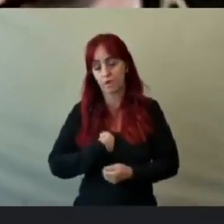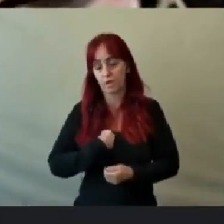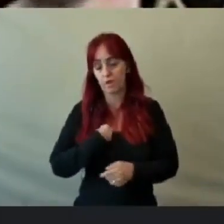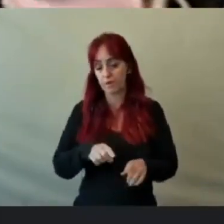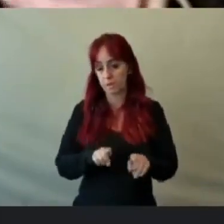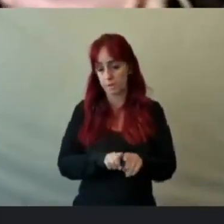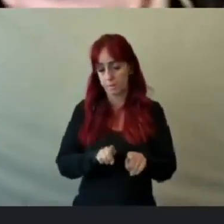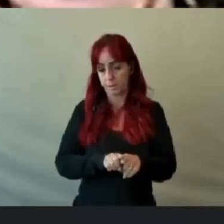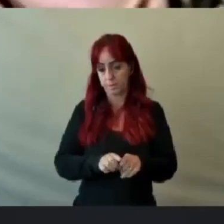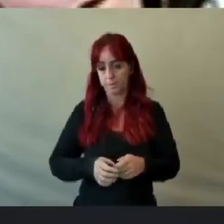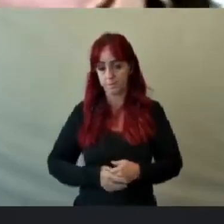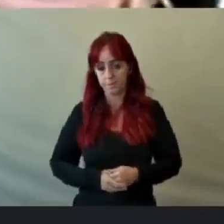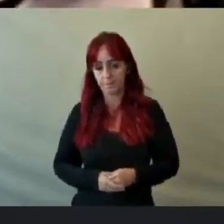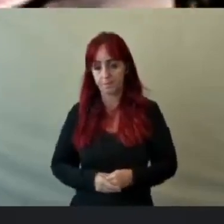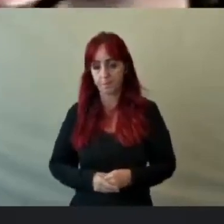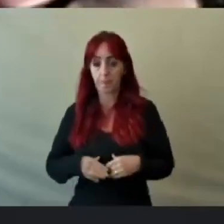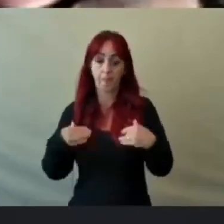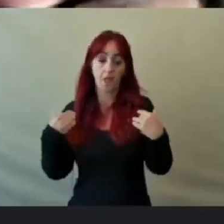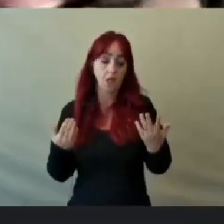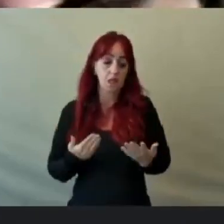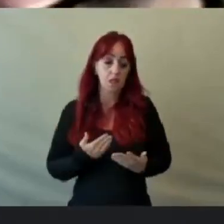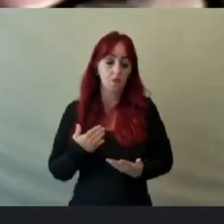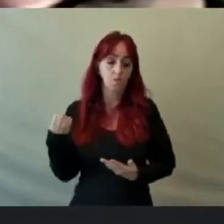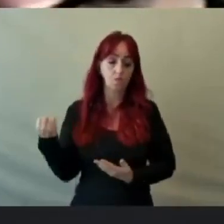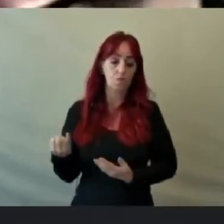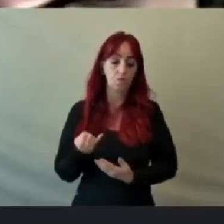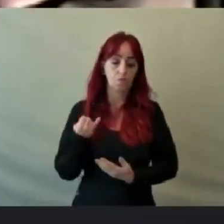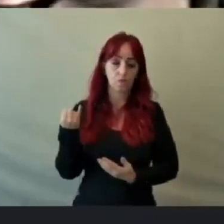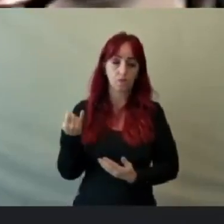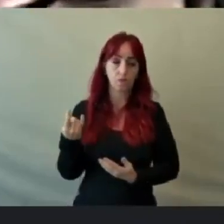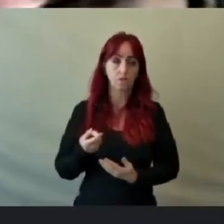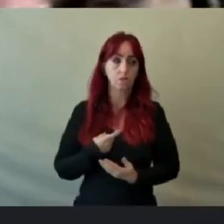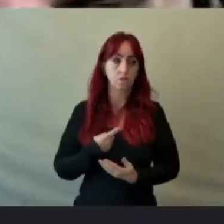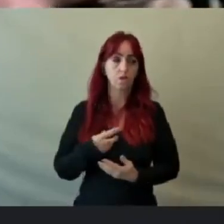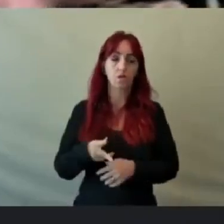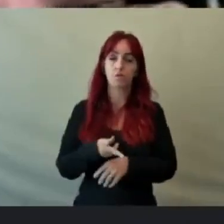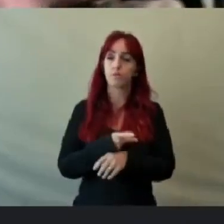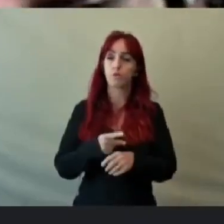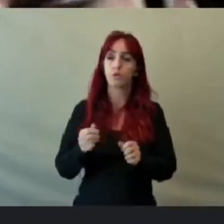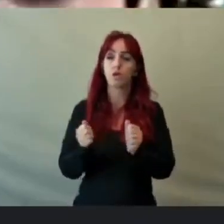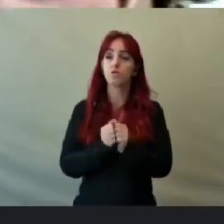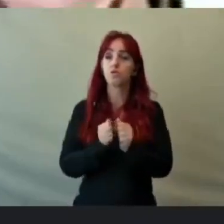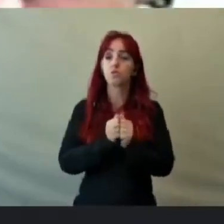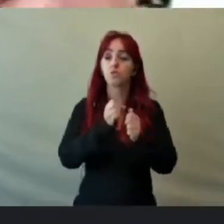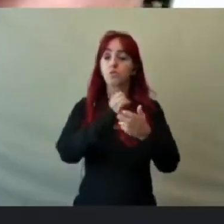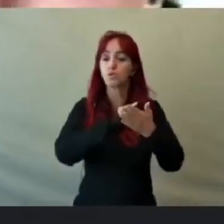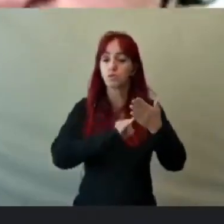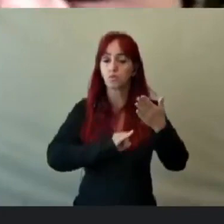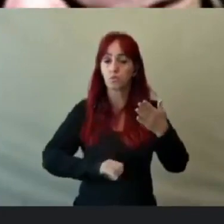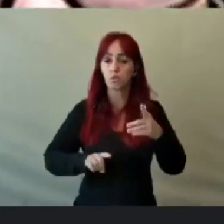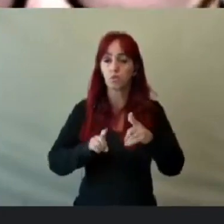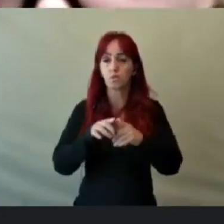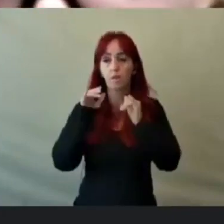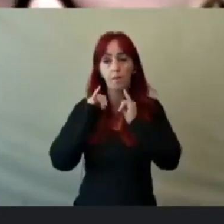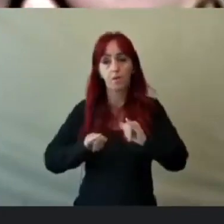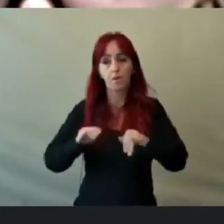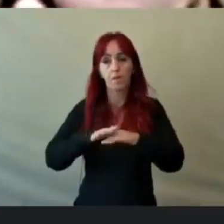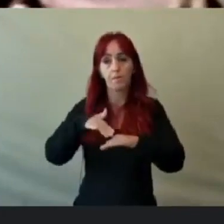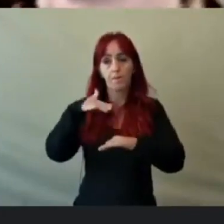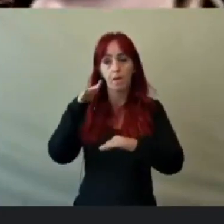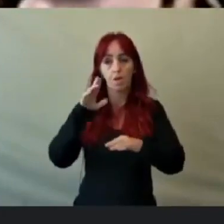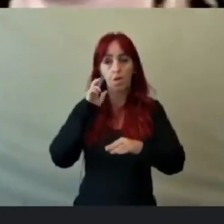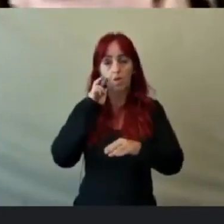é algo que a gente procura junto com a instituição né que é o Programa Cuidado e o Direito de Envelimento Comunitário de DECOM